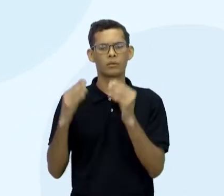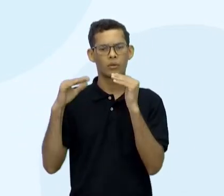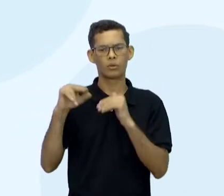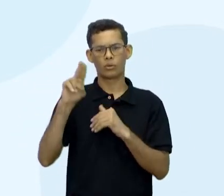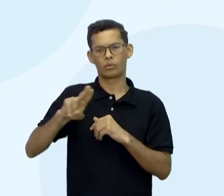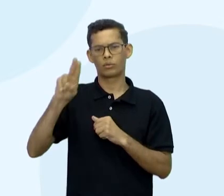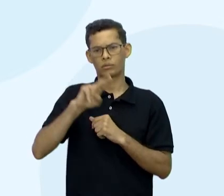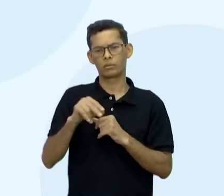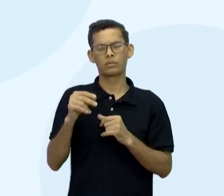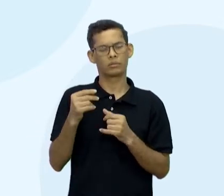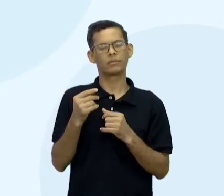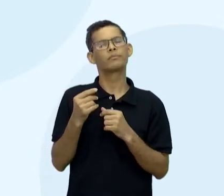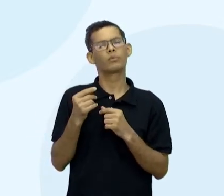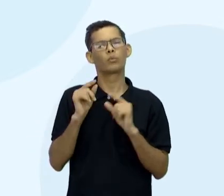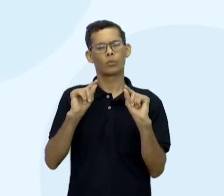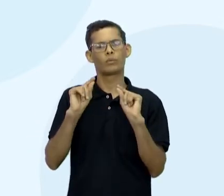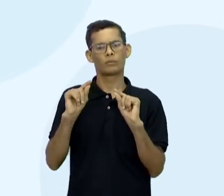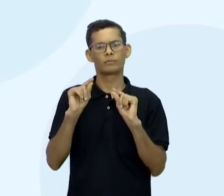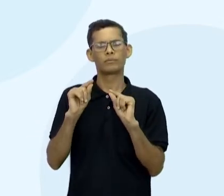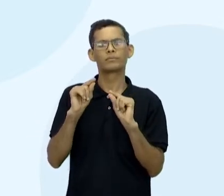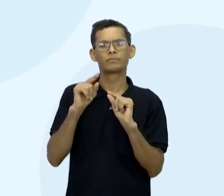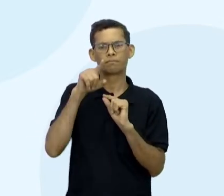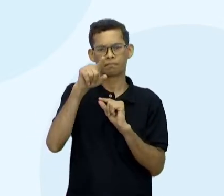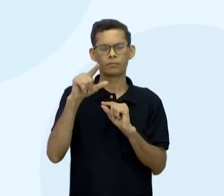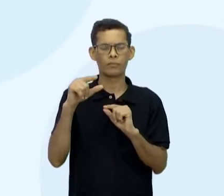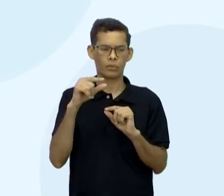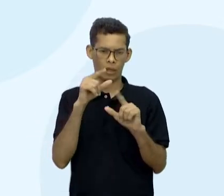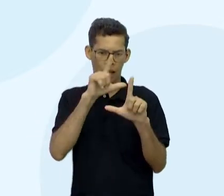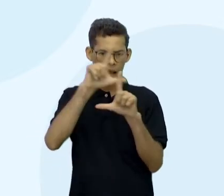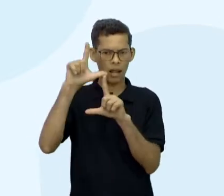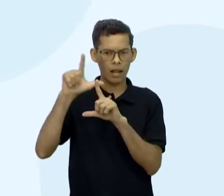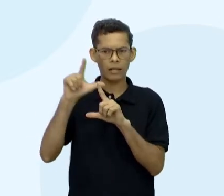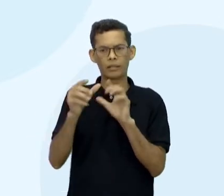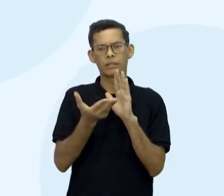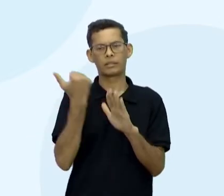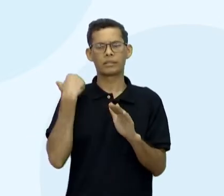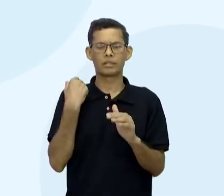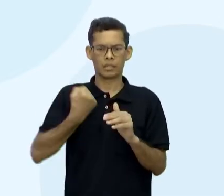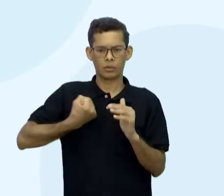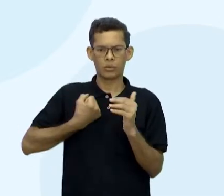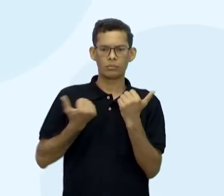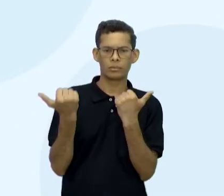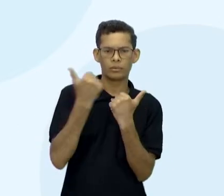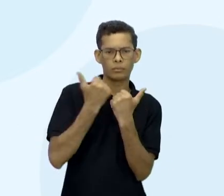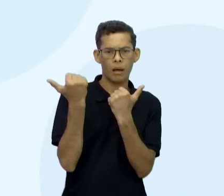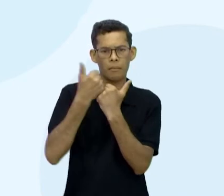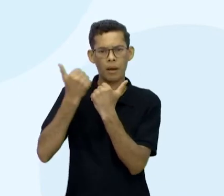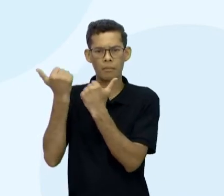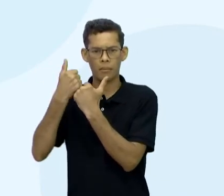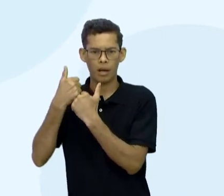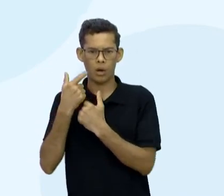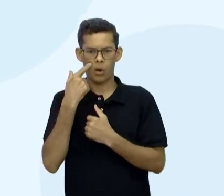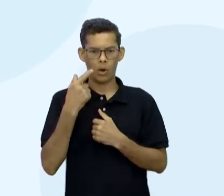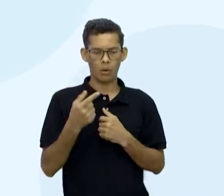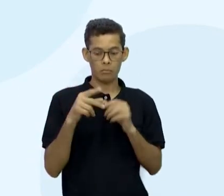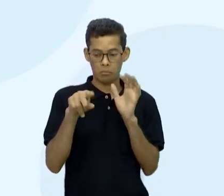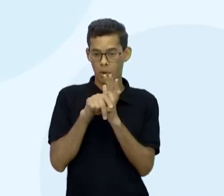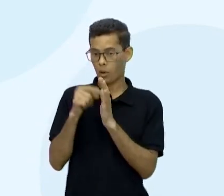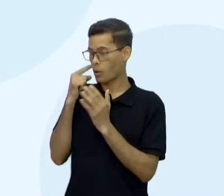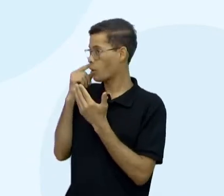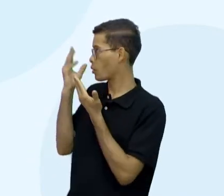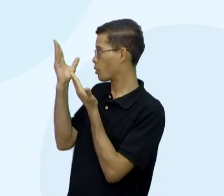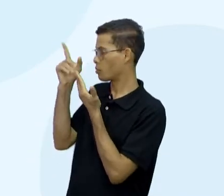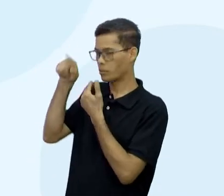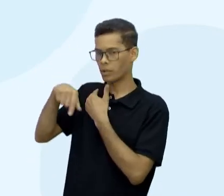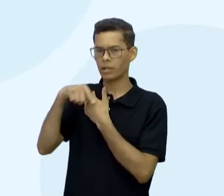Utilizando a equação, substituindo os valores, Gzão tá aqui.